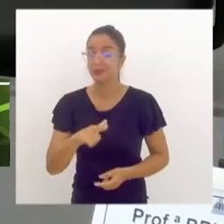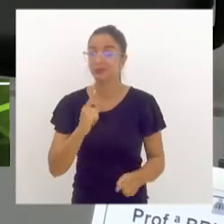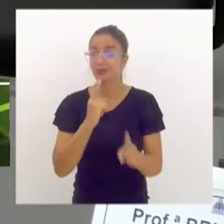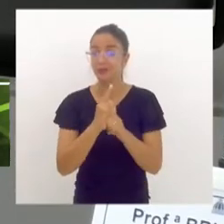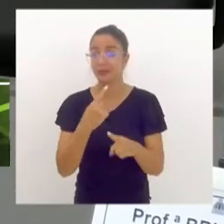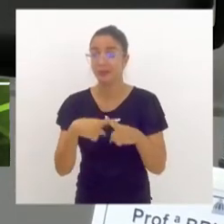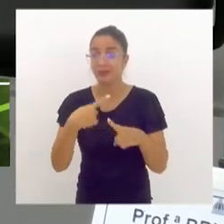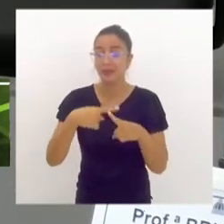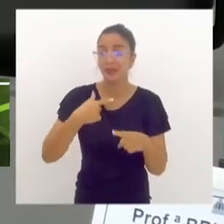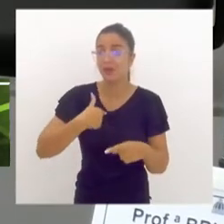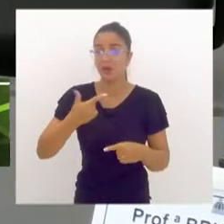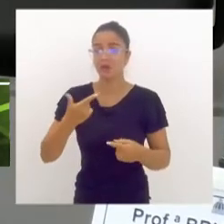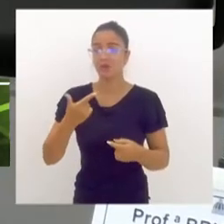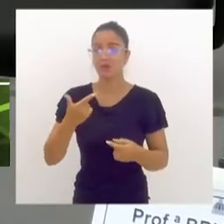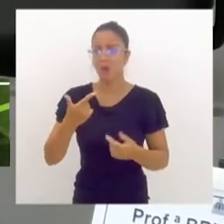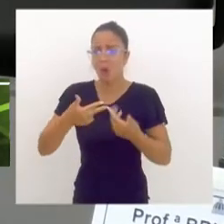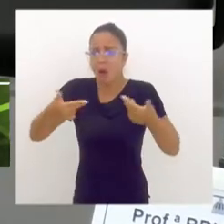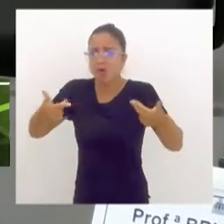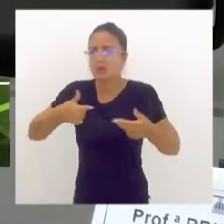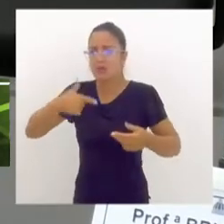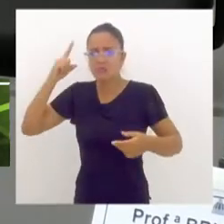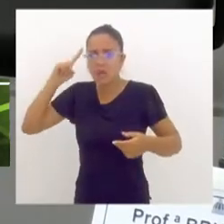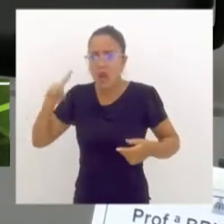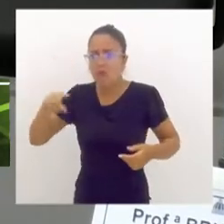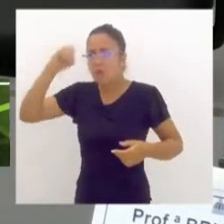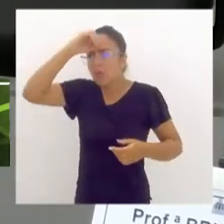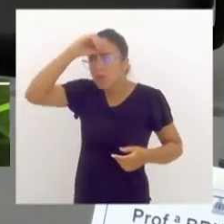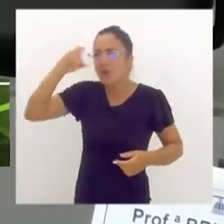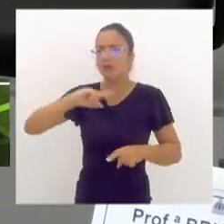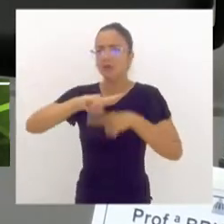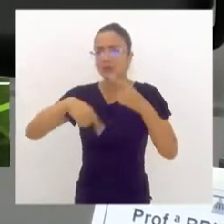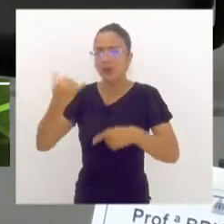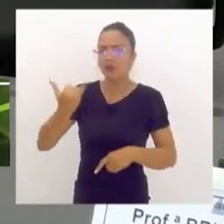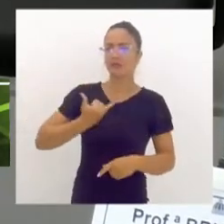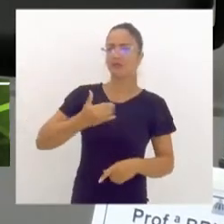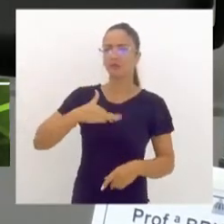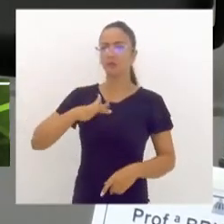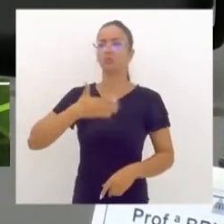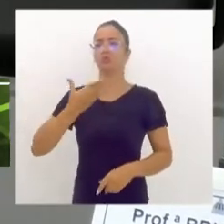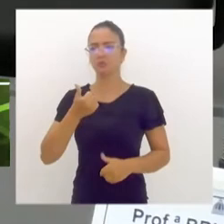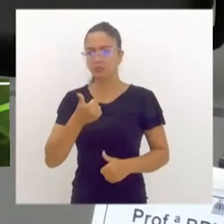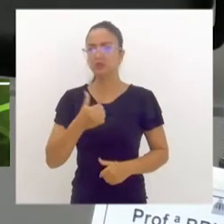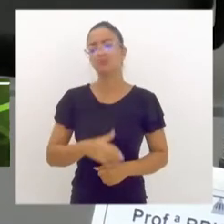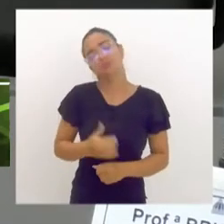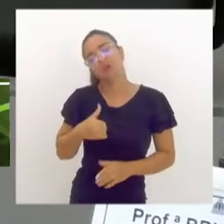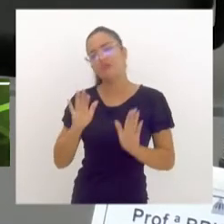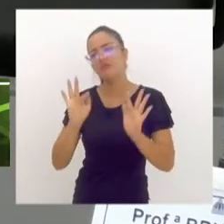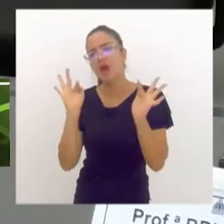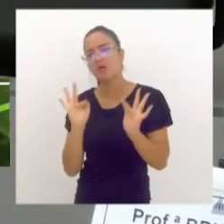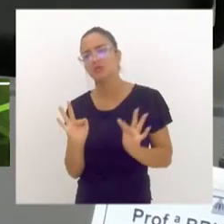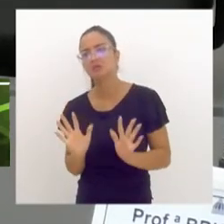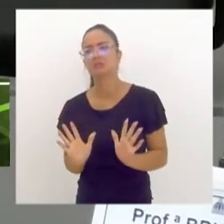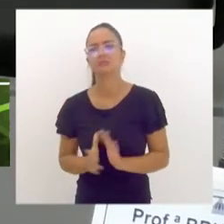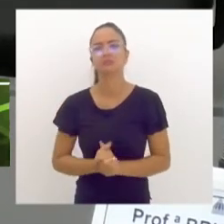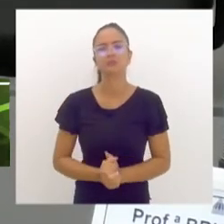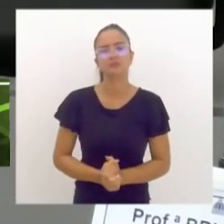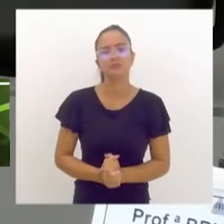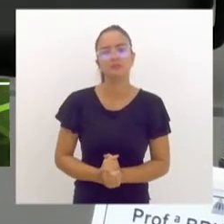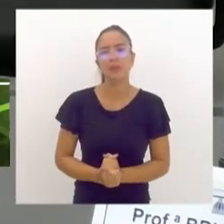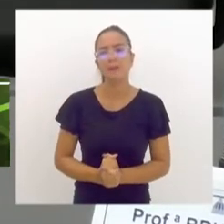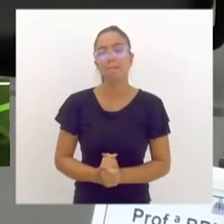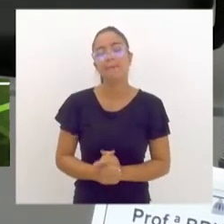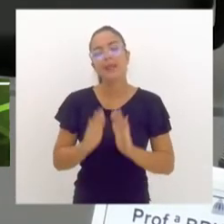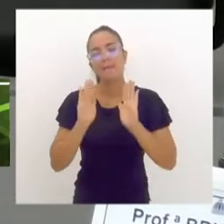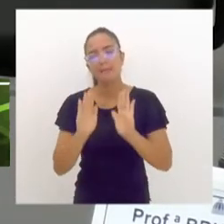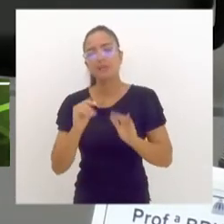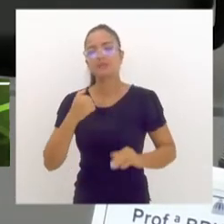momentos, não é? Para a gente ficar sabendo também das coisas que acontecem, não é? Então, o que eu acho é que existe